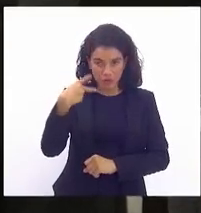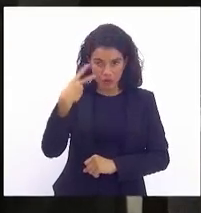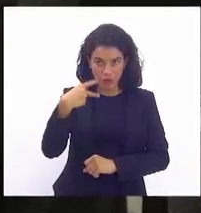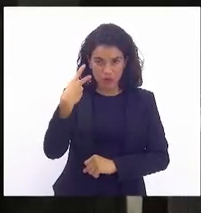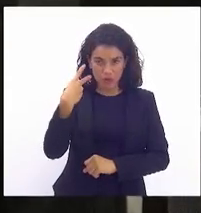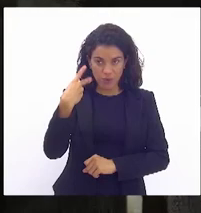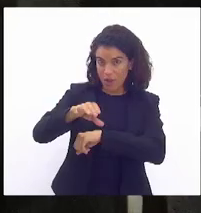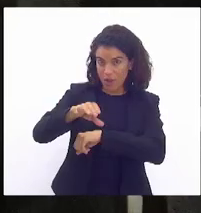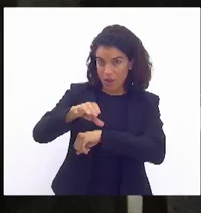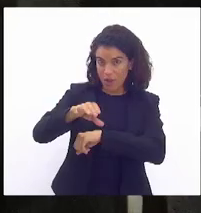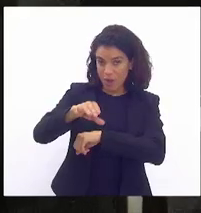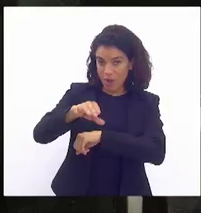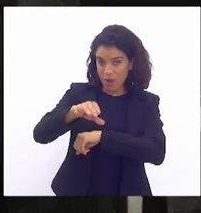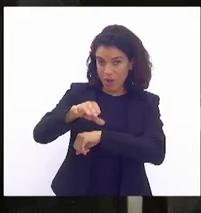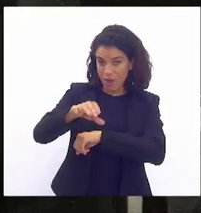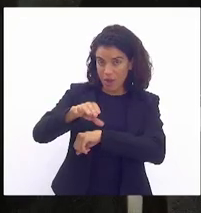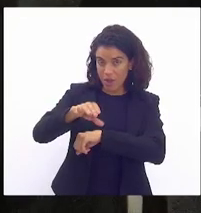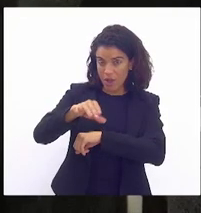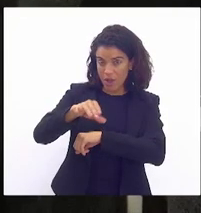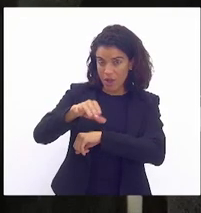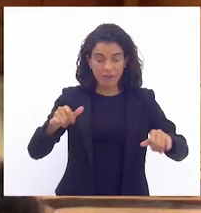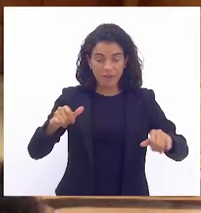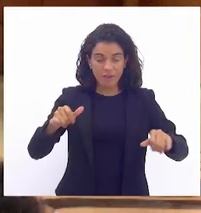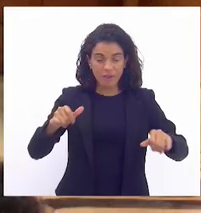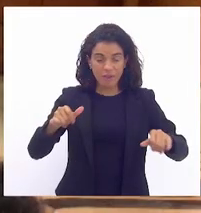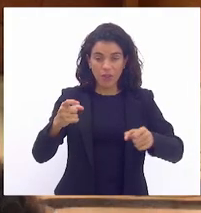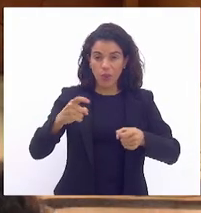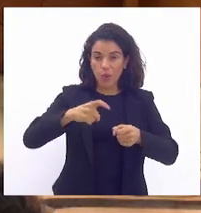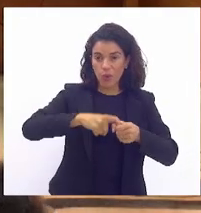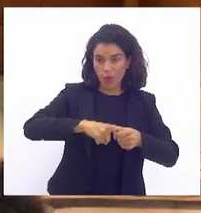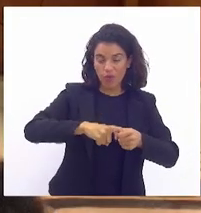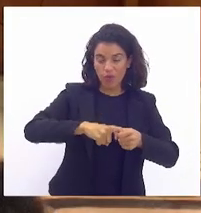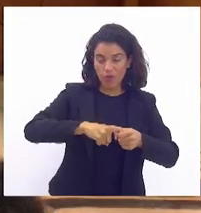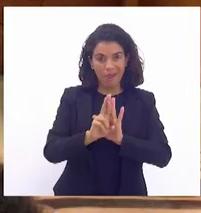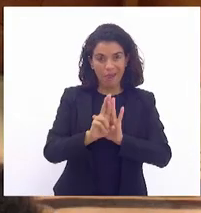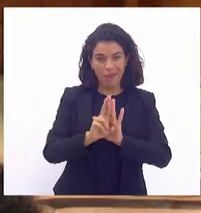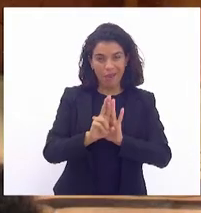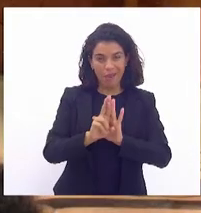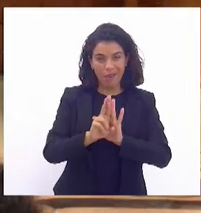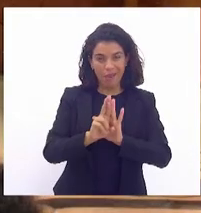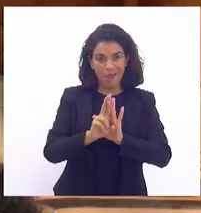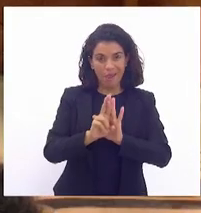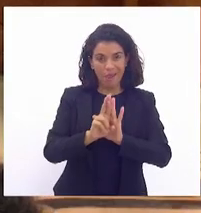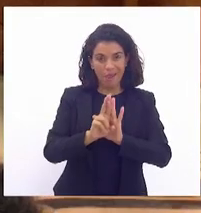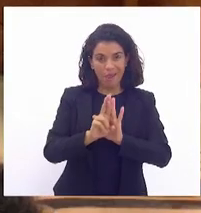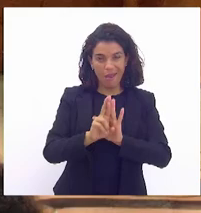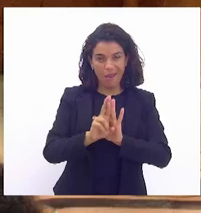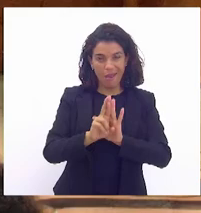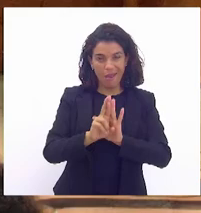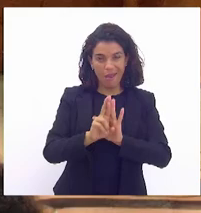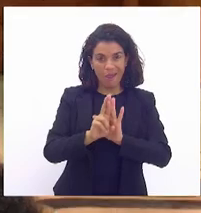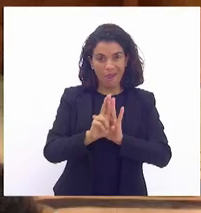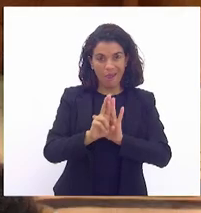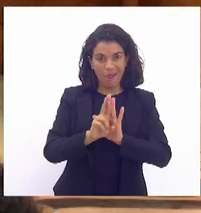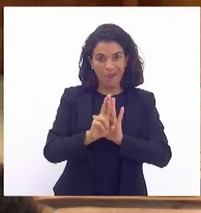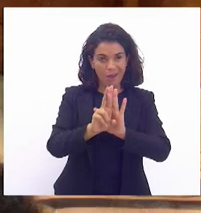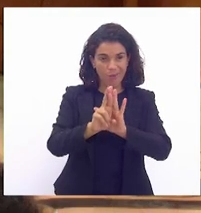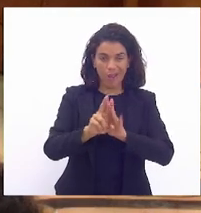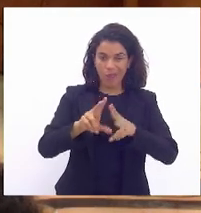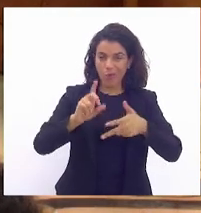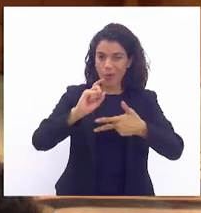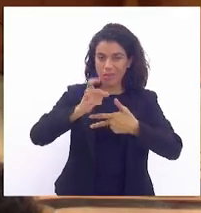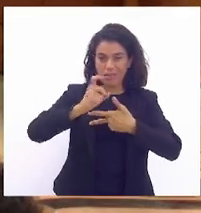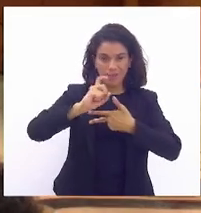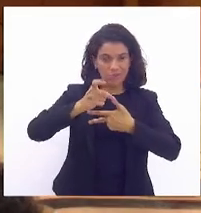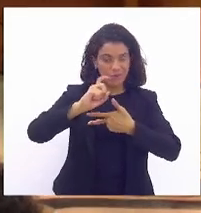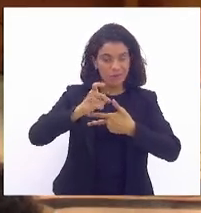Esta semana foi assinado um convênio pelo Poder Executivo, que não vemos aqui nenhum representante do Poder